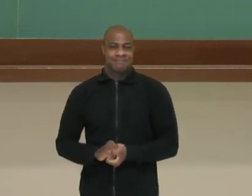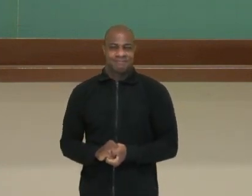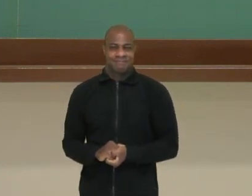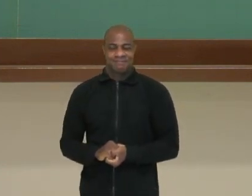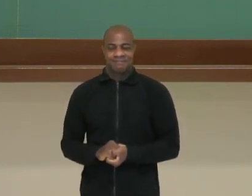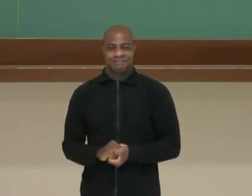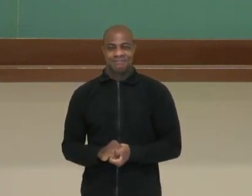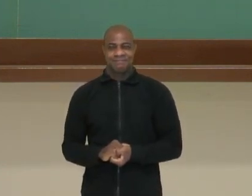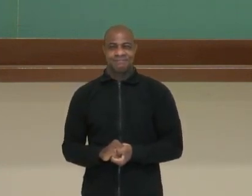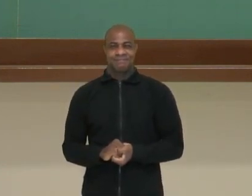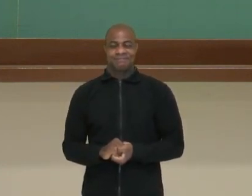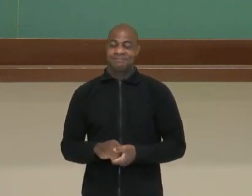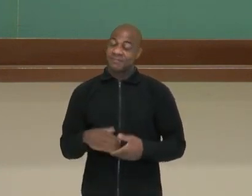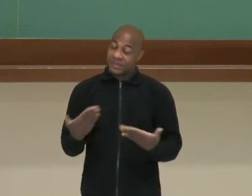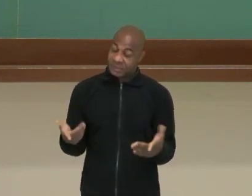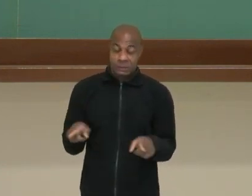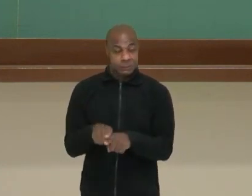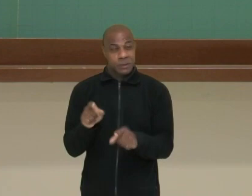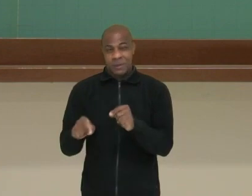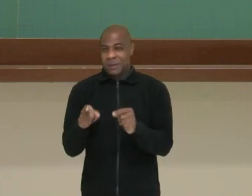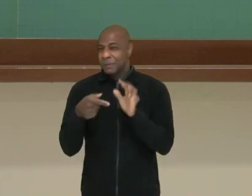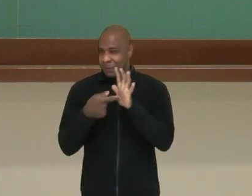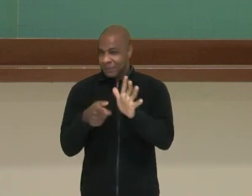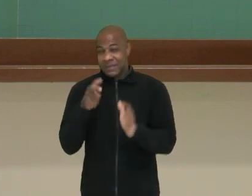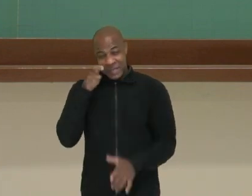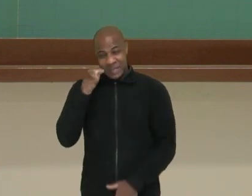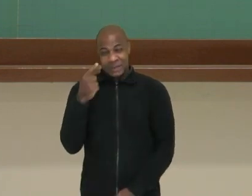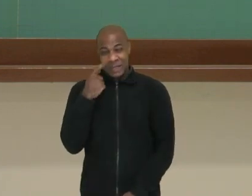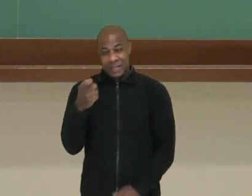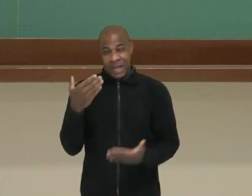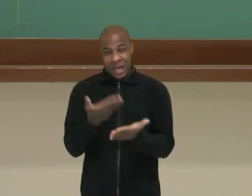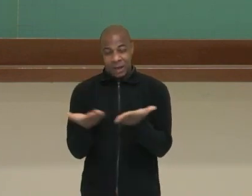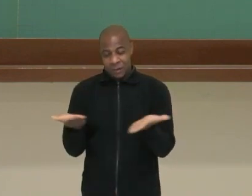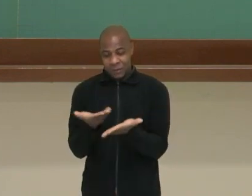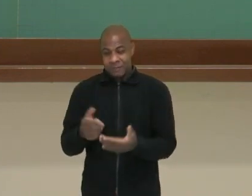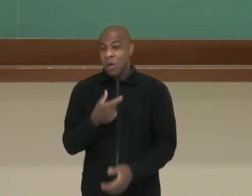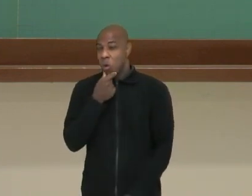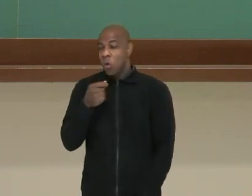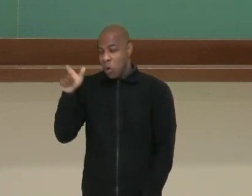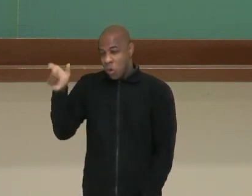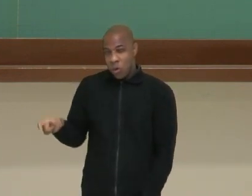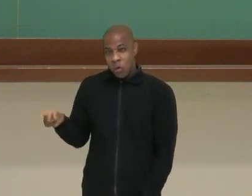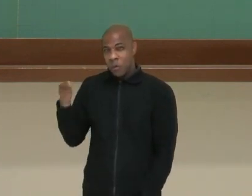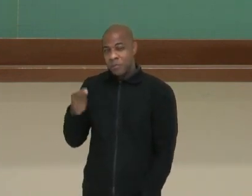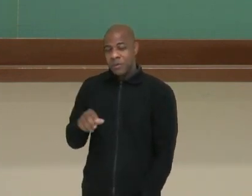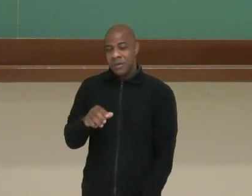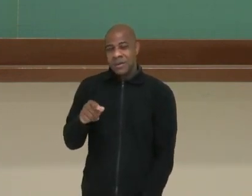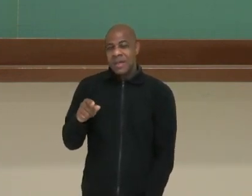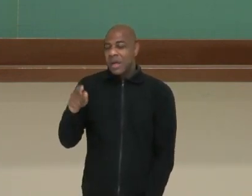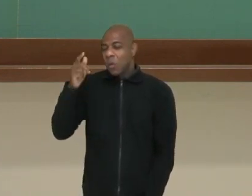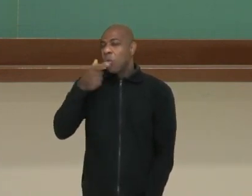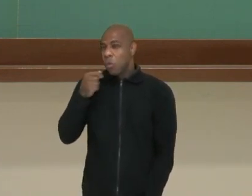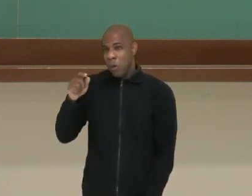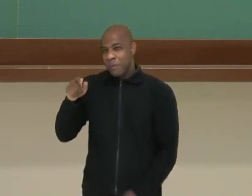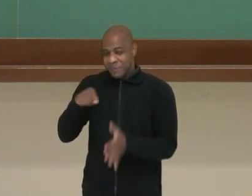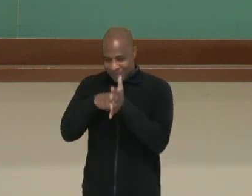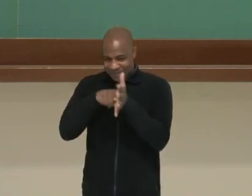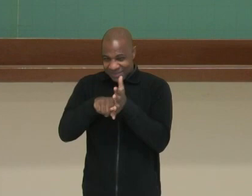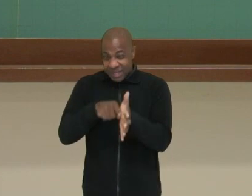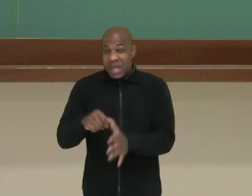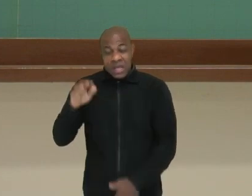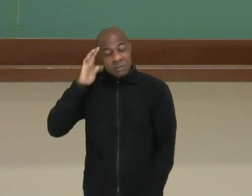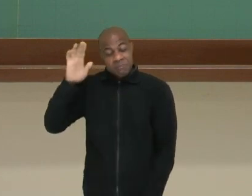de Einstein, tá? Inclusive, só para deixar interessante a nossa aula, o Einstein, pessoal, ele imaginou isso. E ele conseguiu